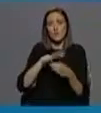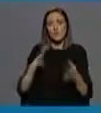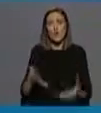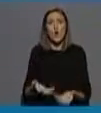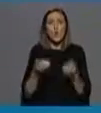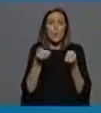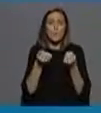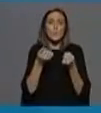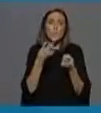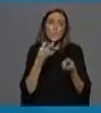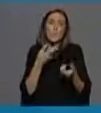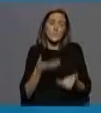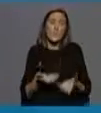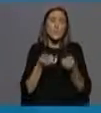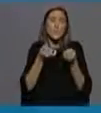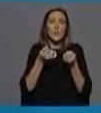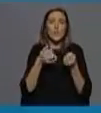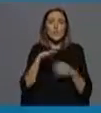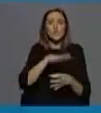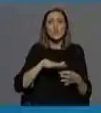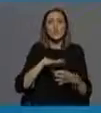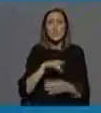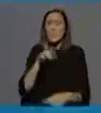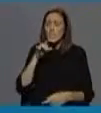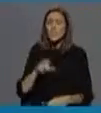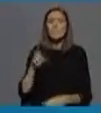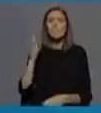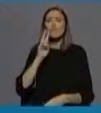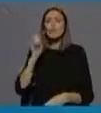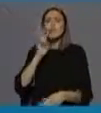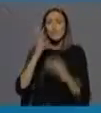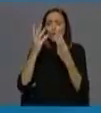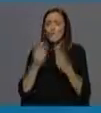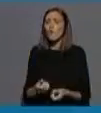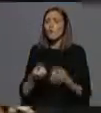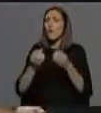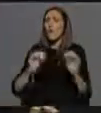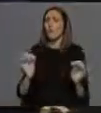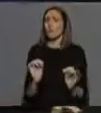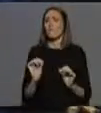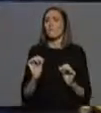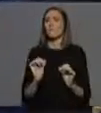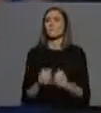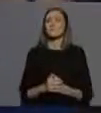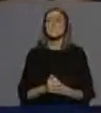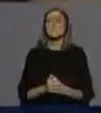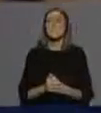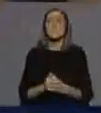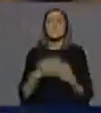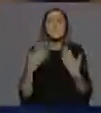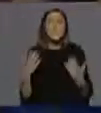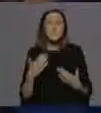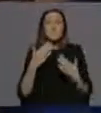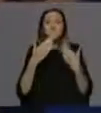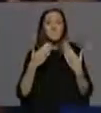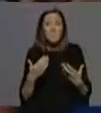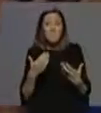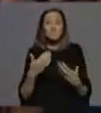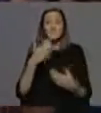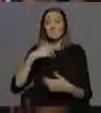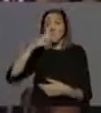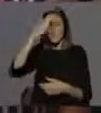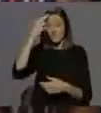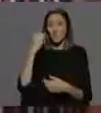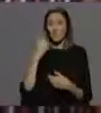sido afetadas. Isto é de um valor incalculável. E não temos que estar gratos, adianta Vasco Cordeiro.